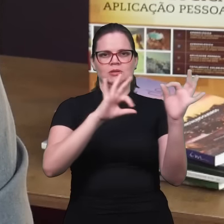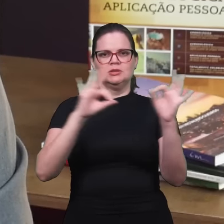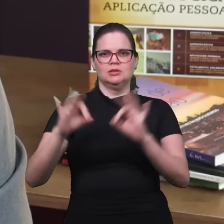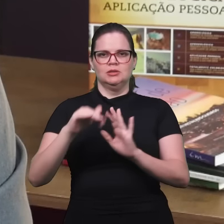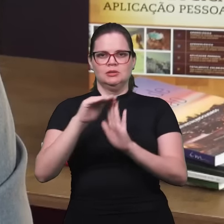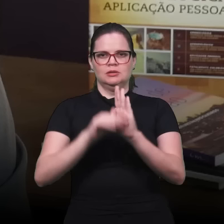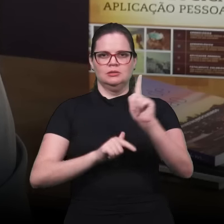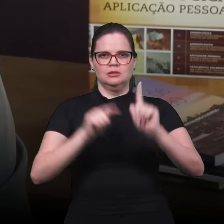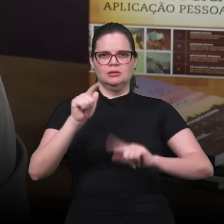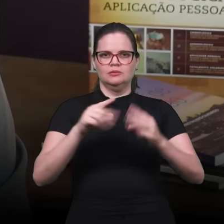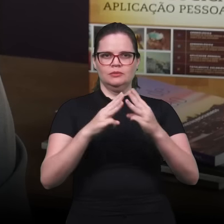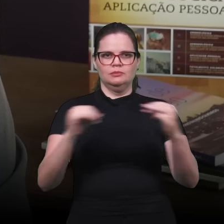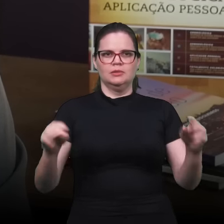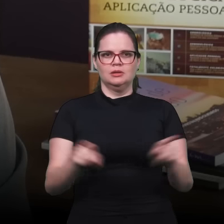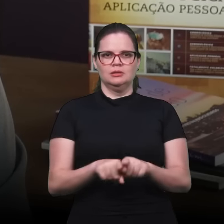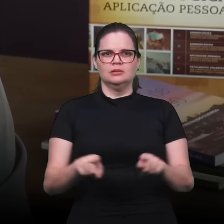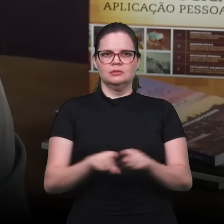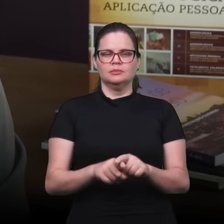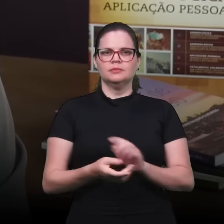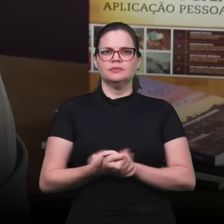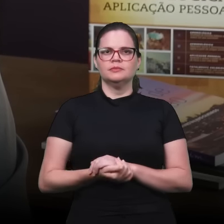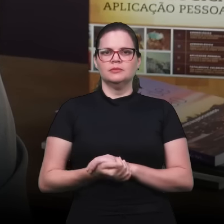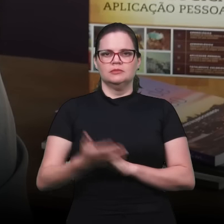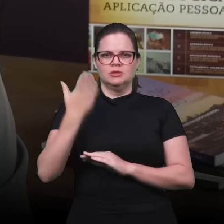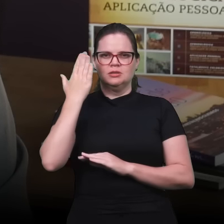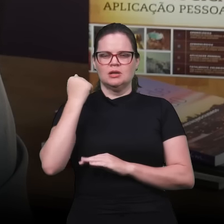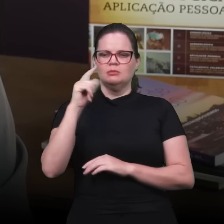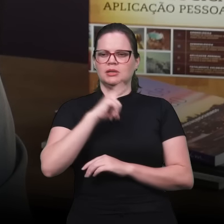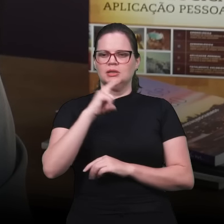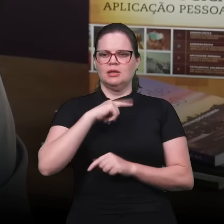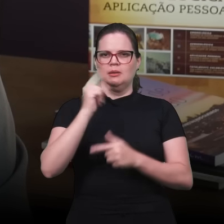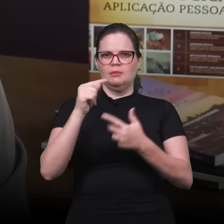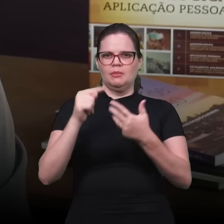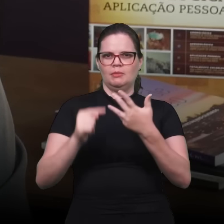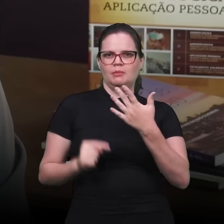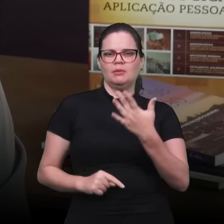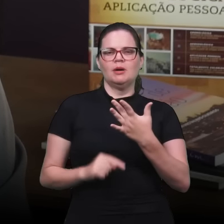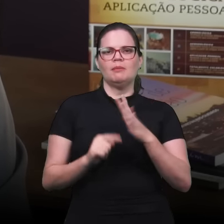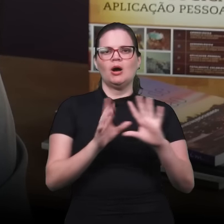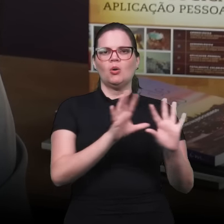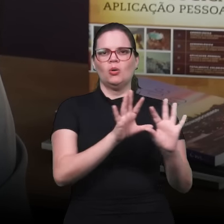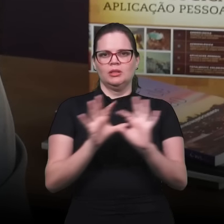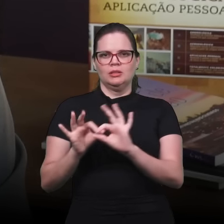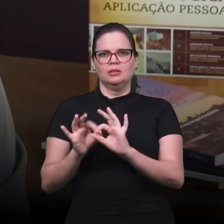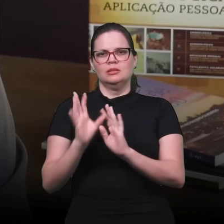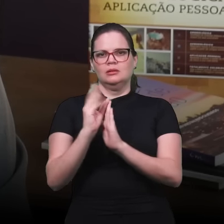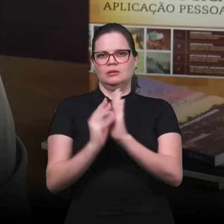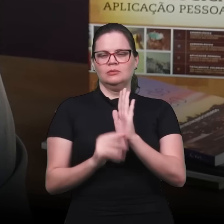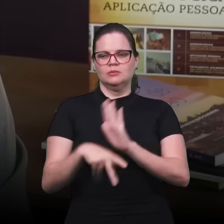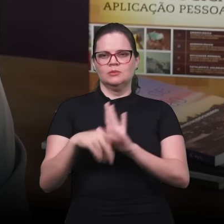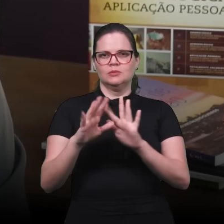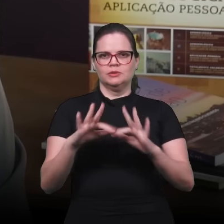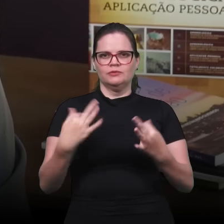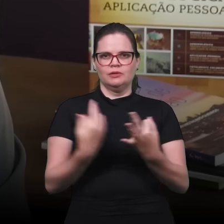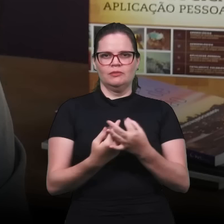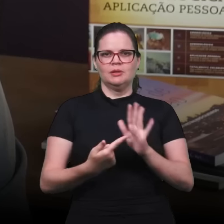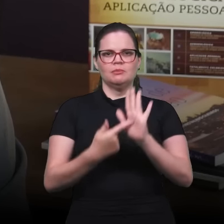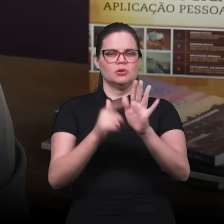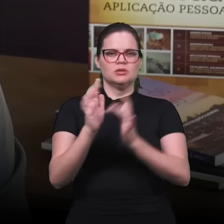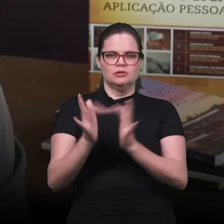no Manaim. Há um leque, né, de conteúdos para a família, falando do Senhor Jesus, falando